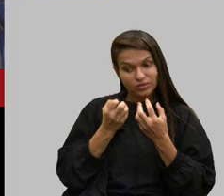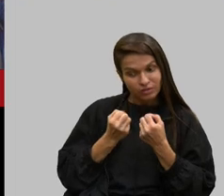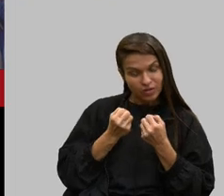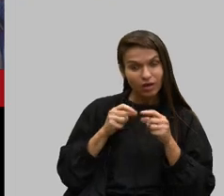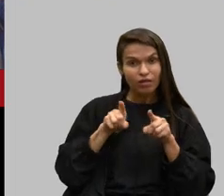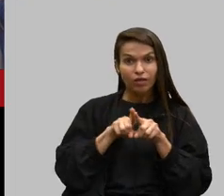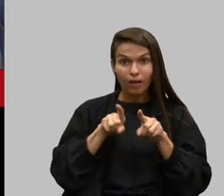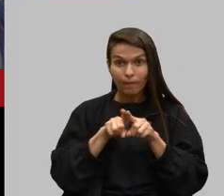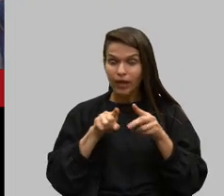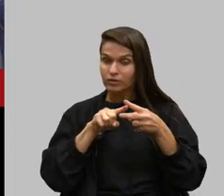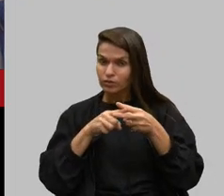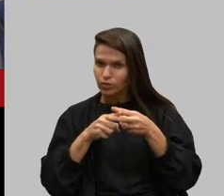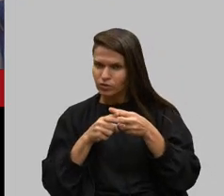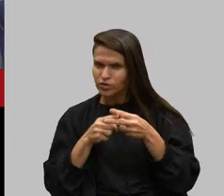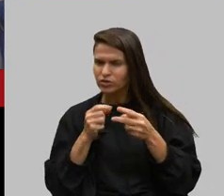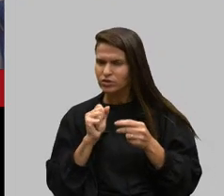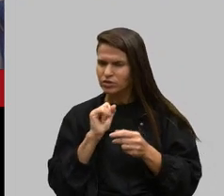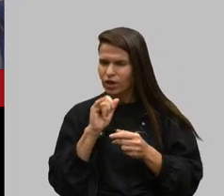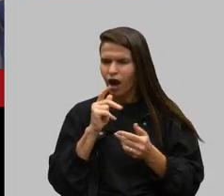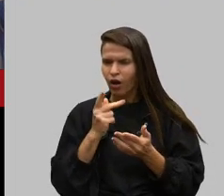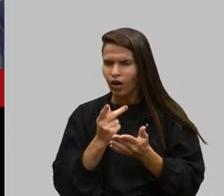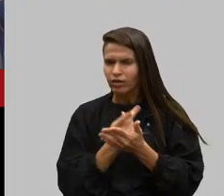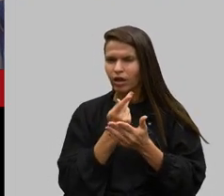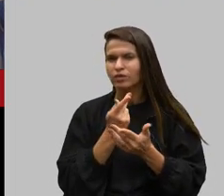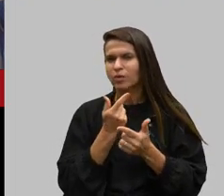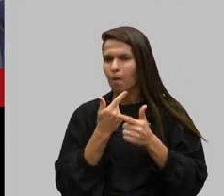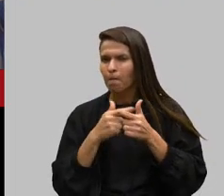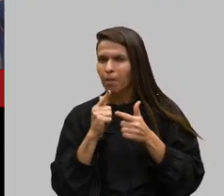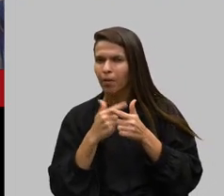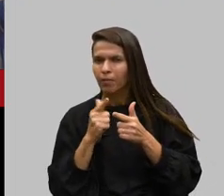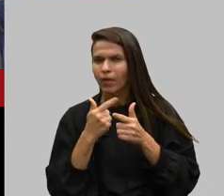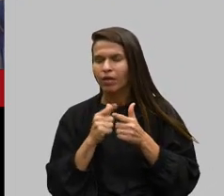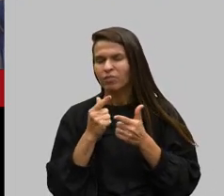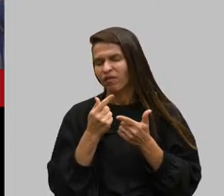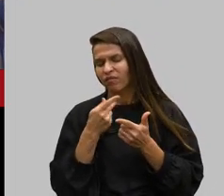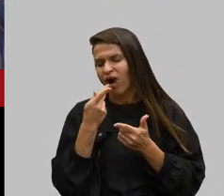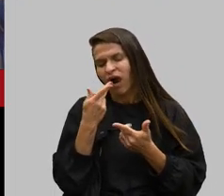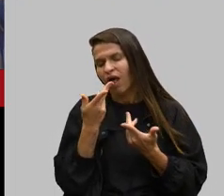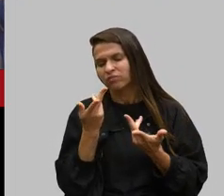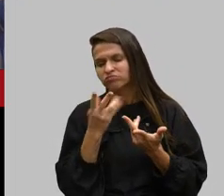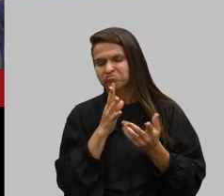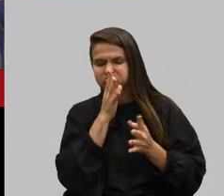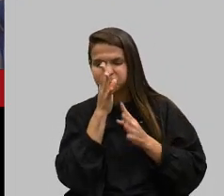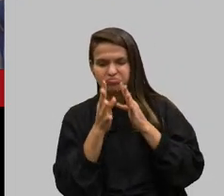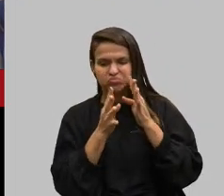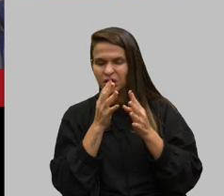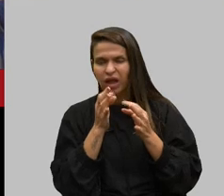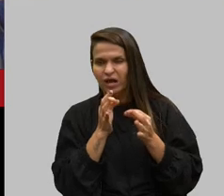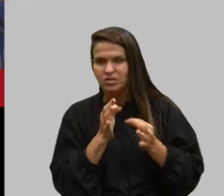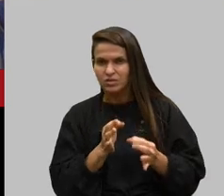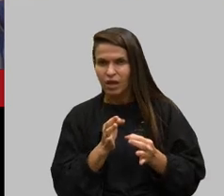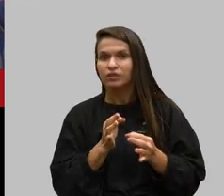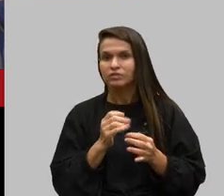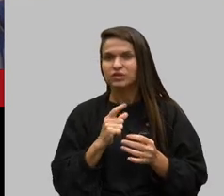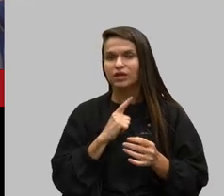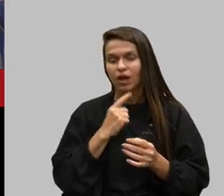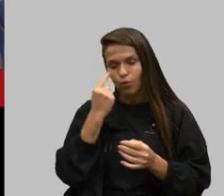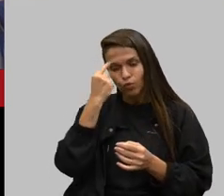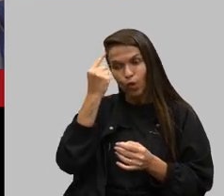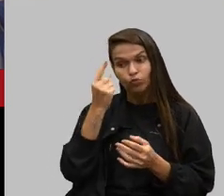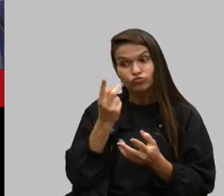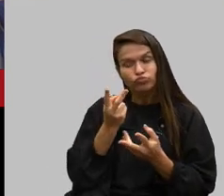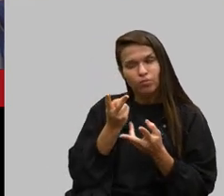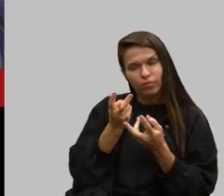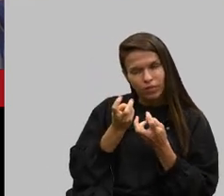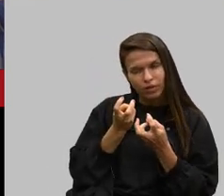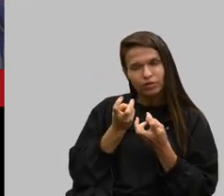corrige se chega com você e fala alguma coisa que está não está certo você tem o dom de ouvir e